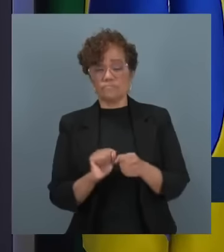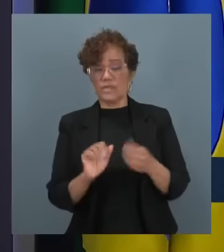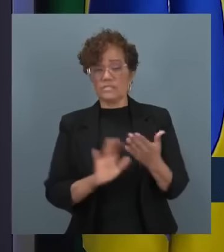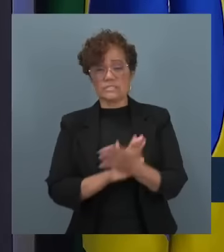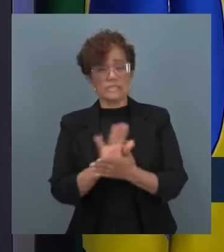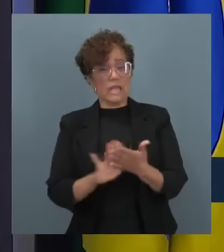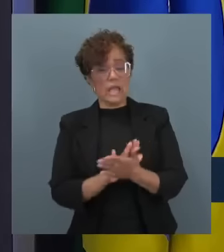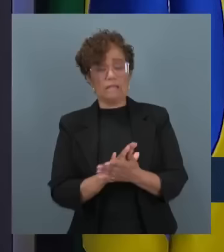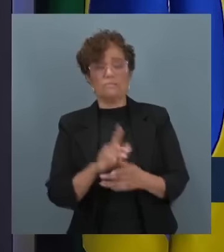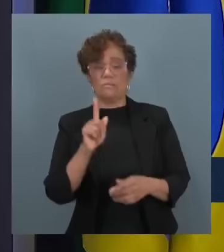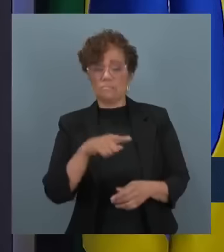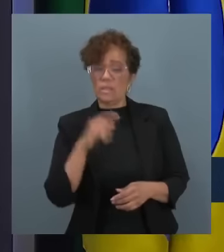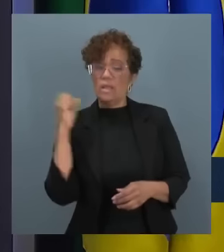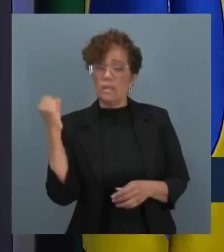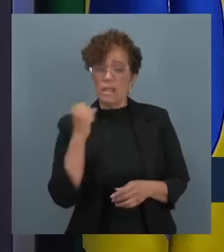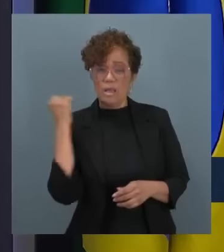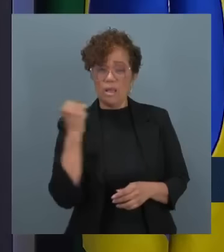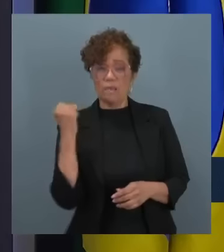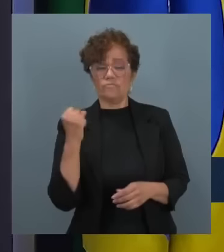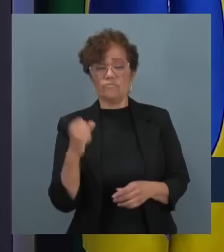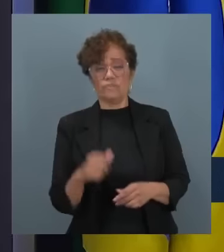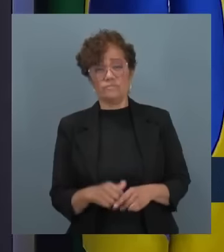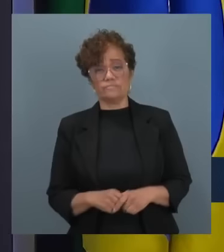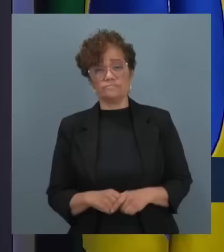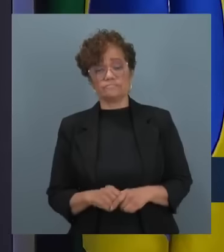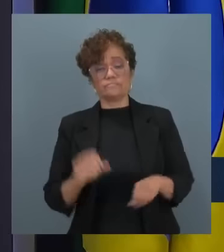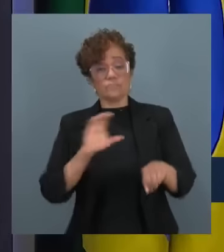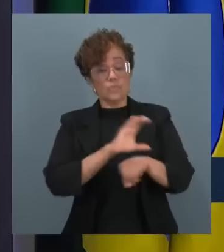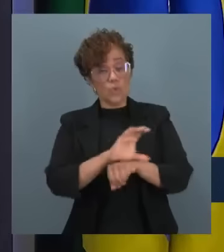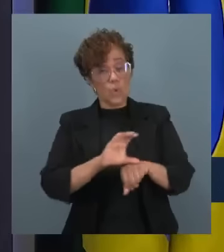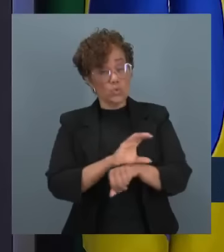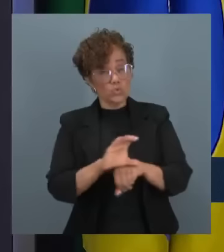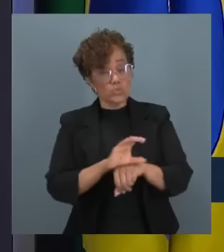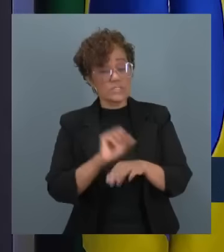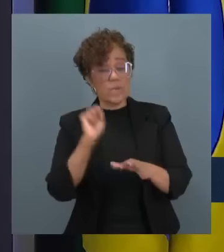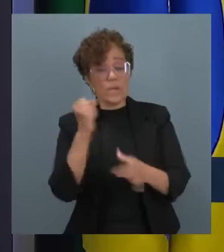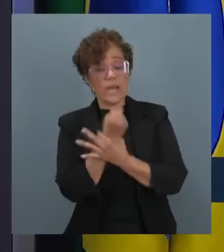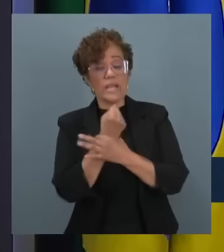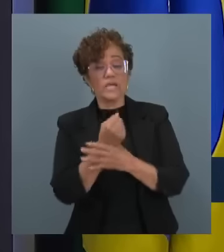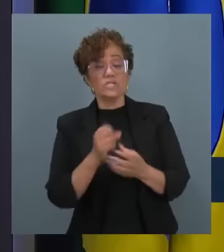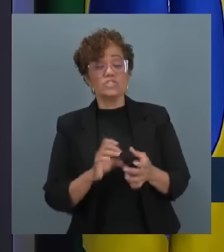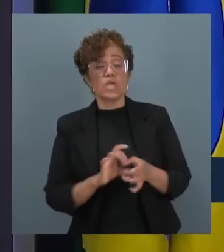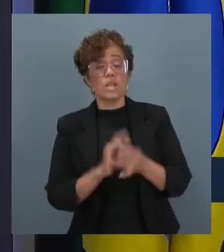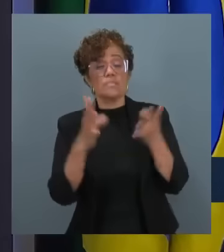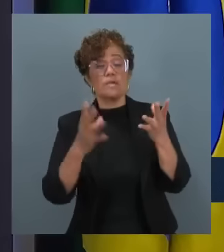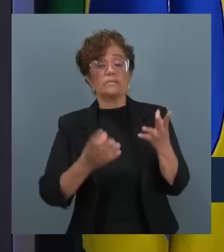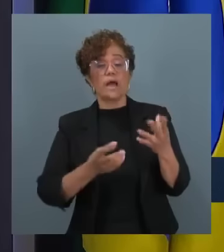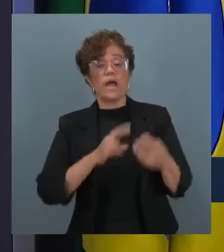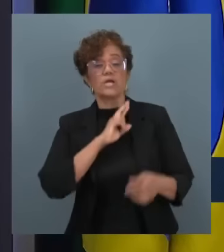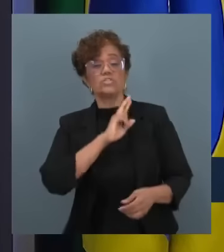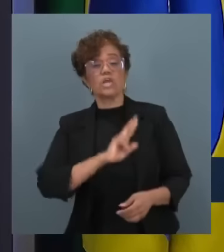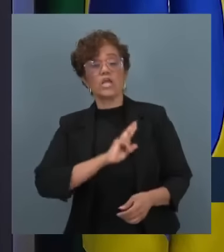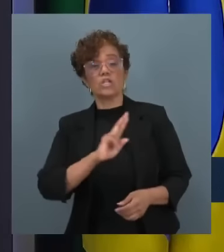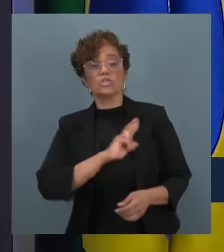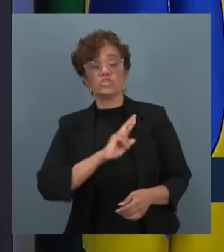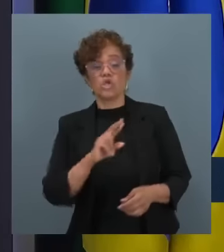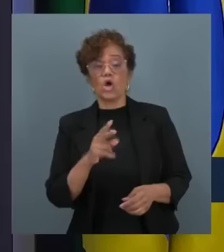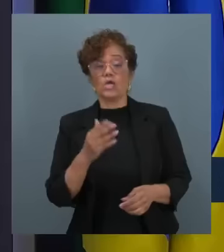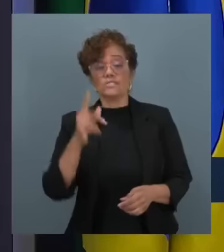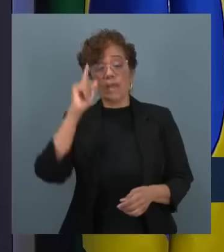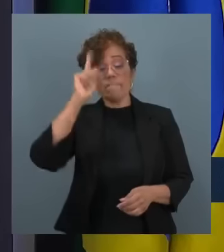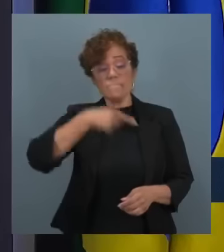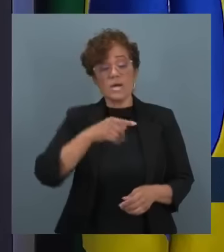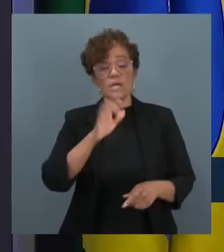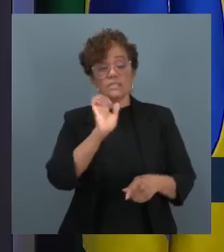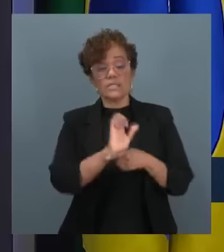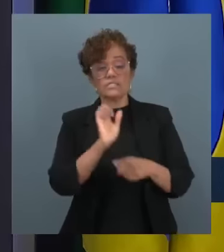é tão grave. A Constituição garante liberdade religiosa e manda o Estado proteger a pluralidade e